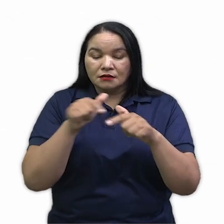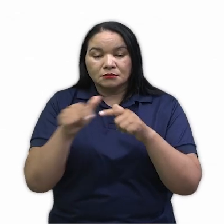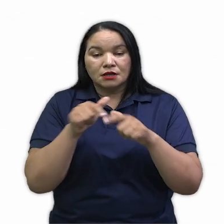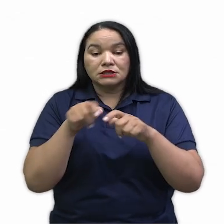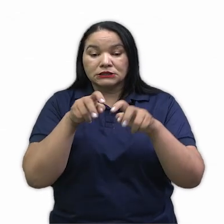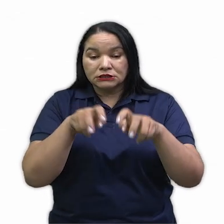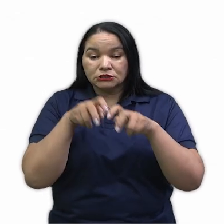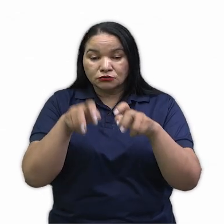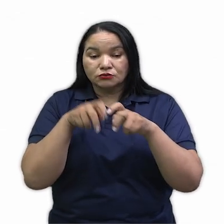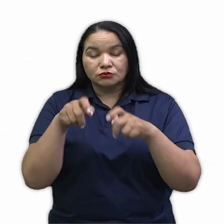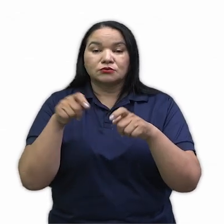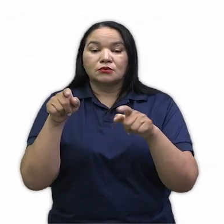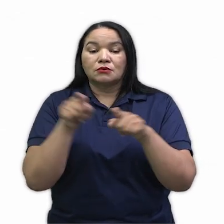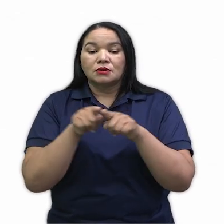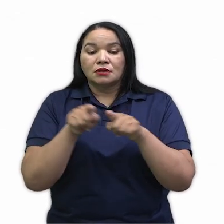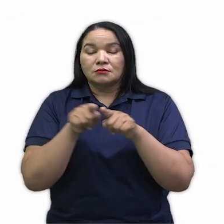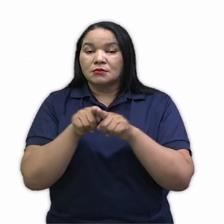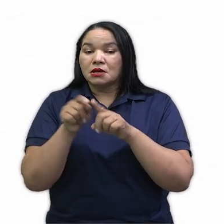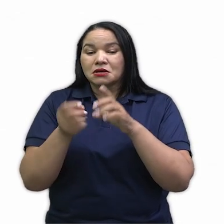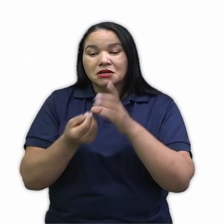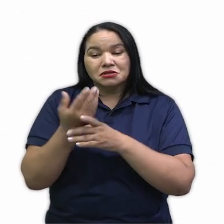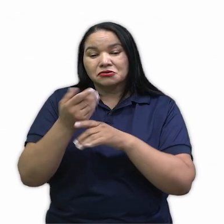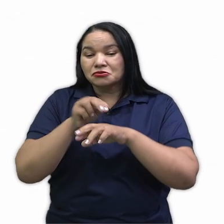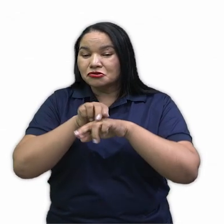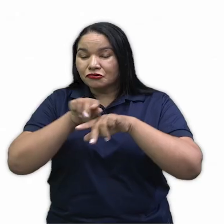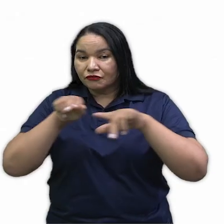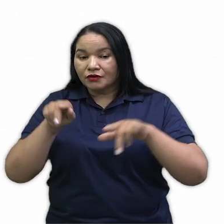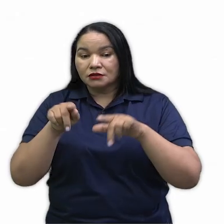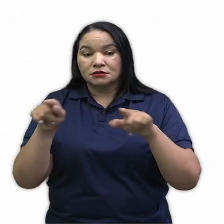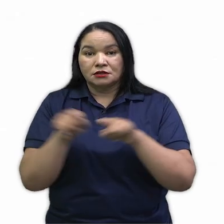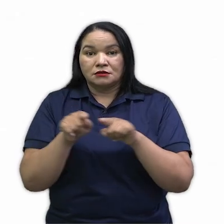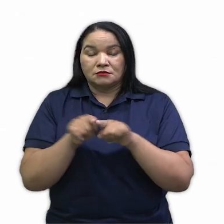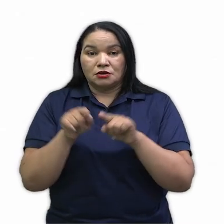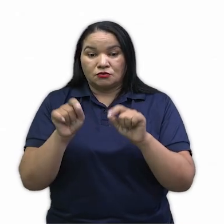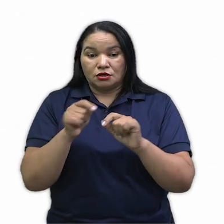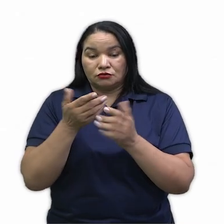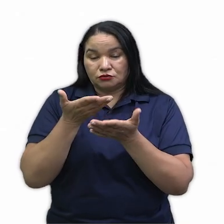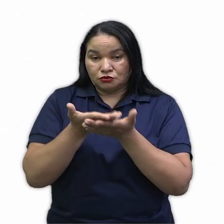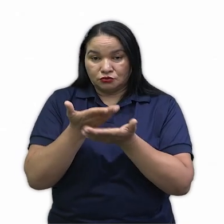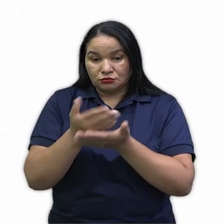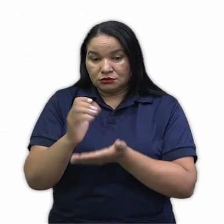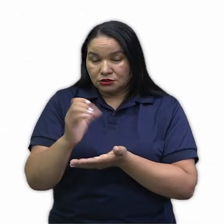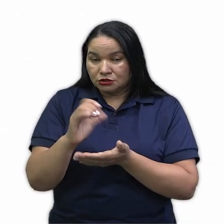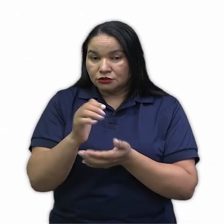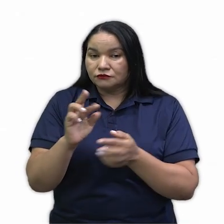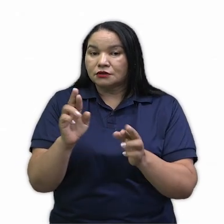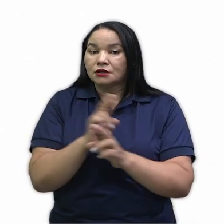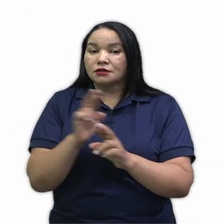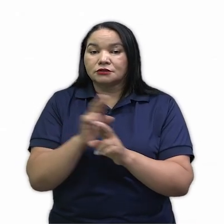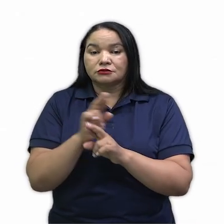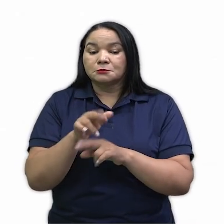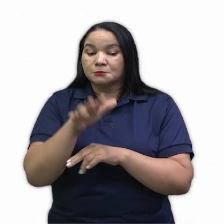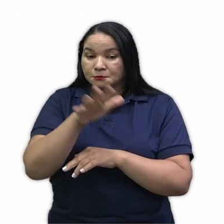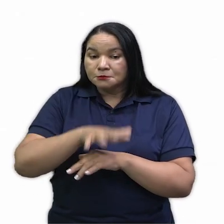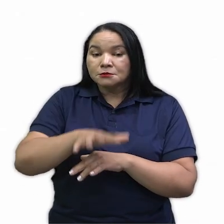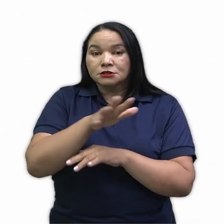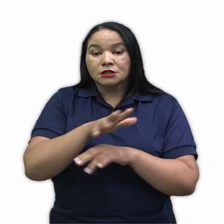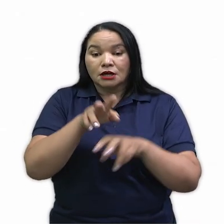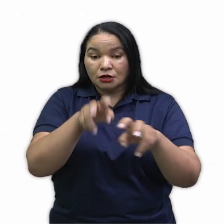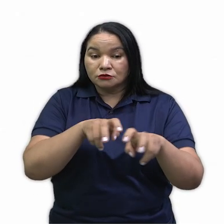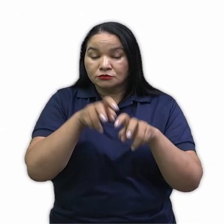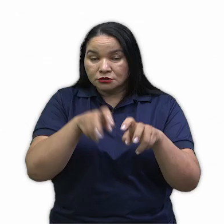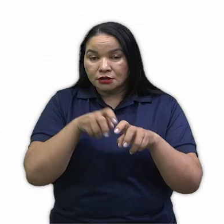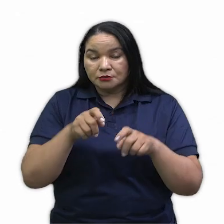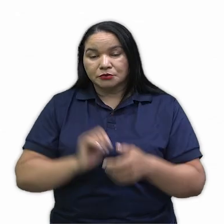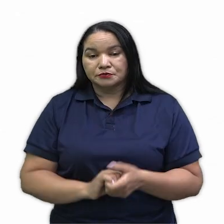da pecuária, vai envolver o quê? A integração de estudos científicos relacionados ao campo, tá?